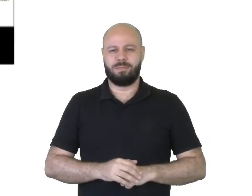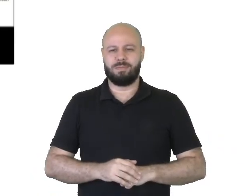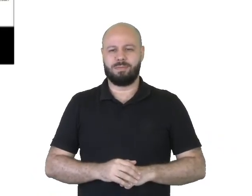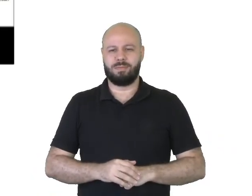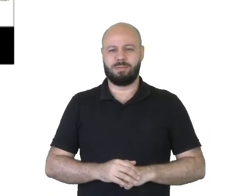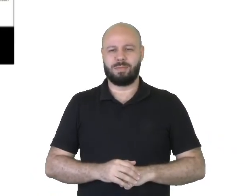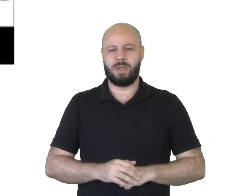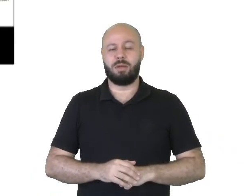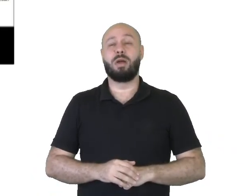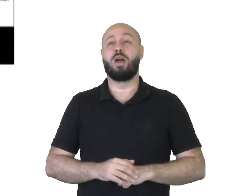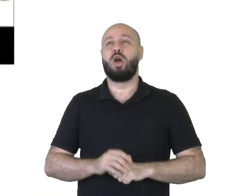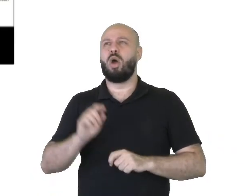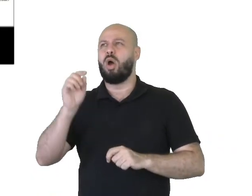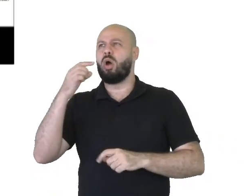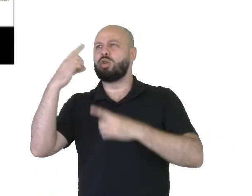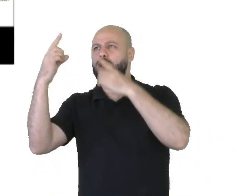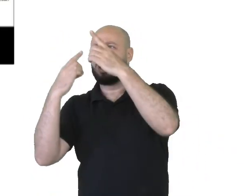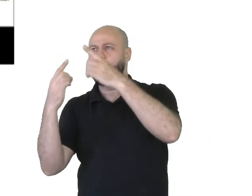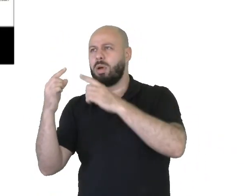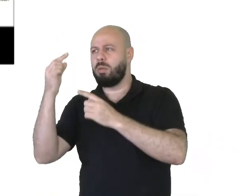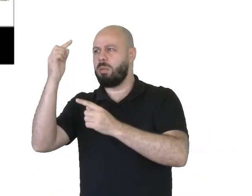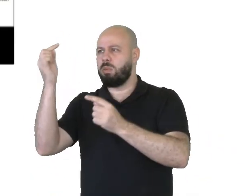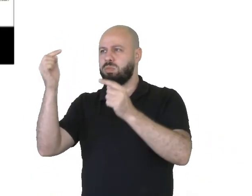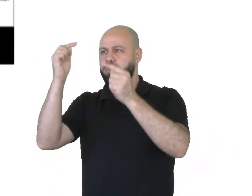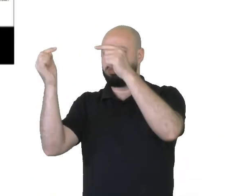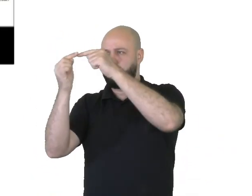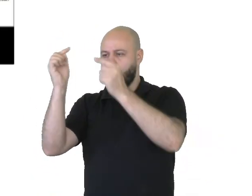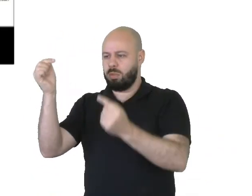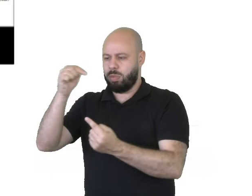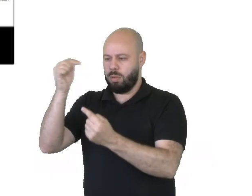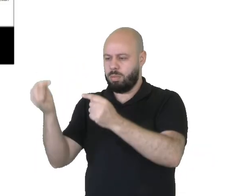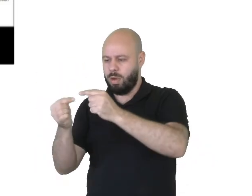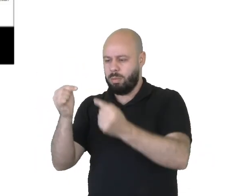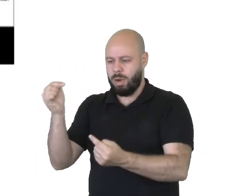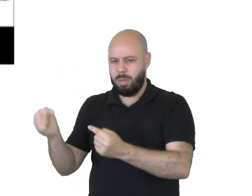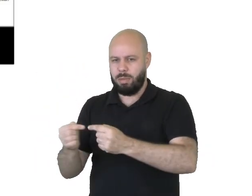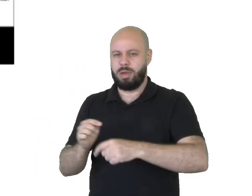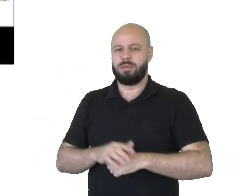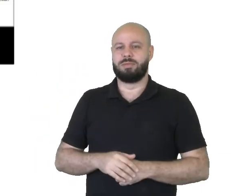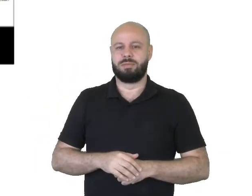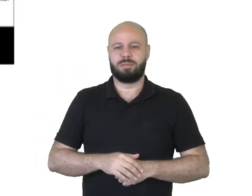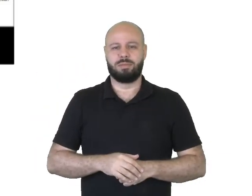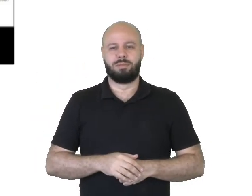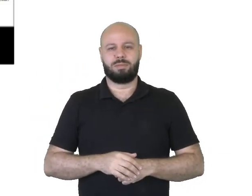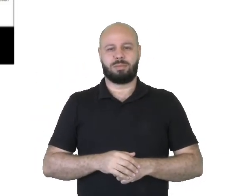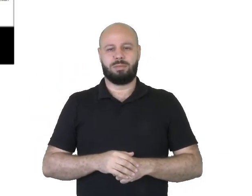Os diálogos vão se encadeando para mostrar a história.